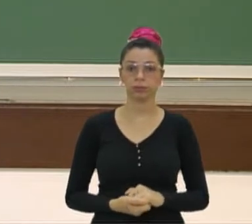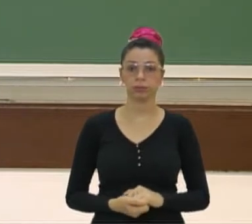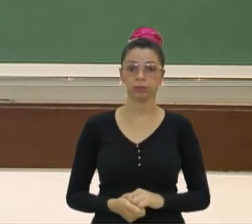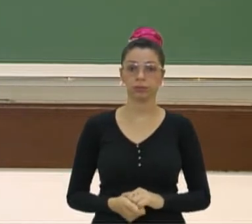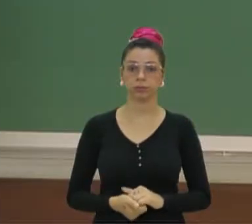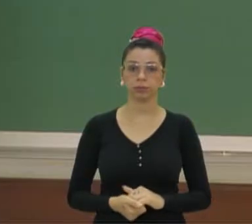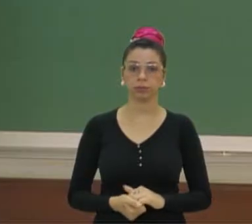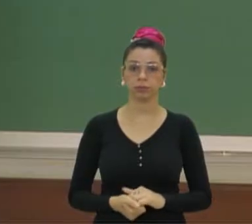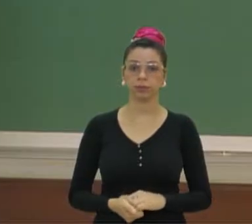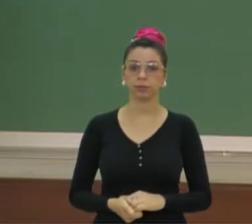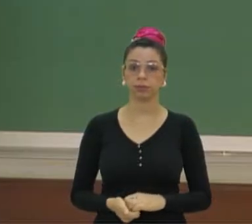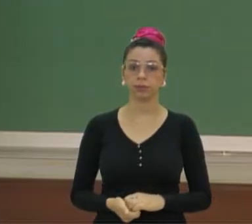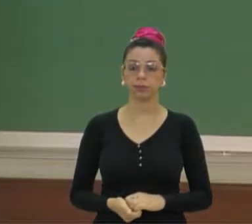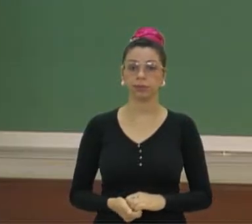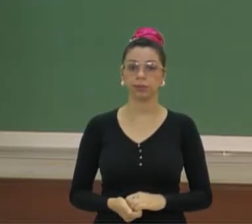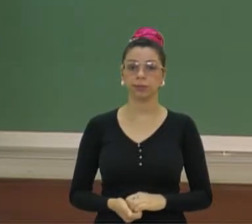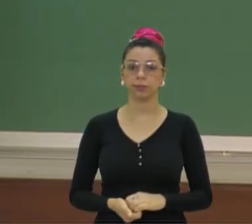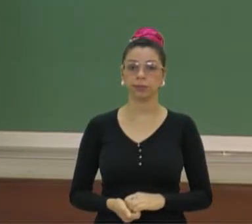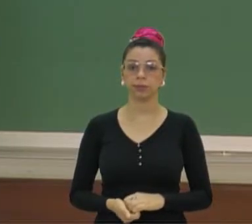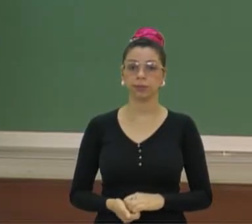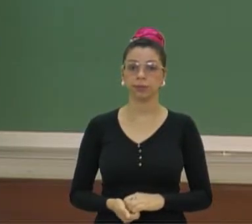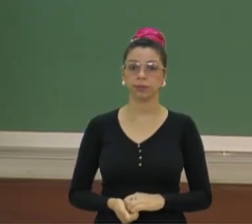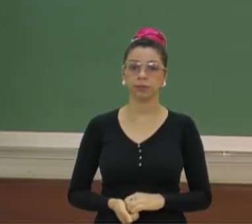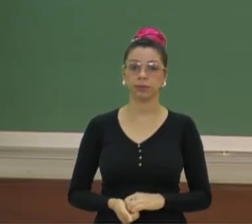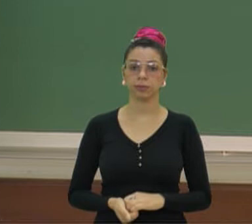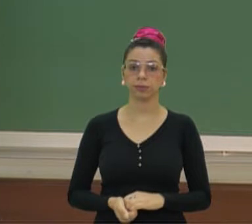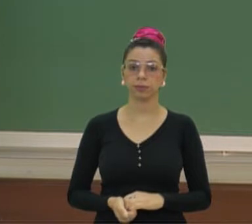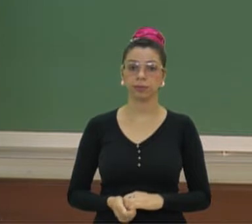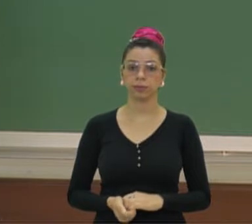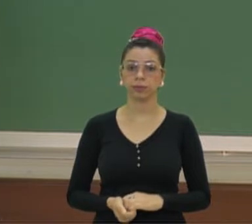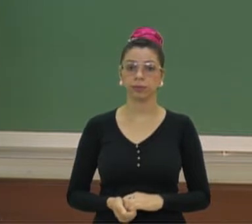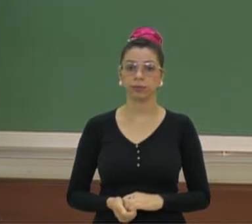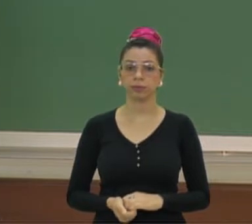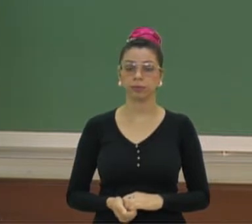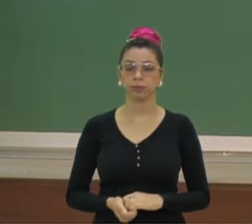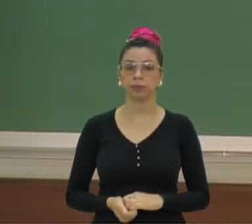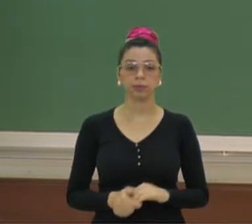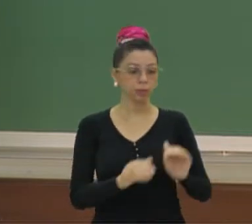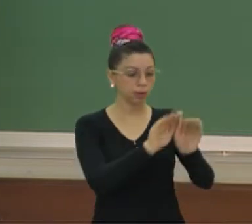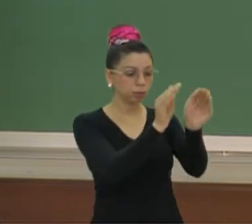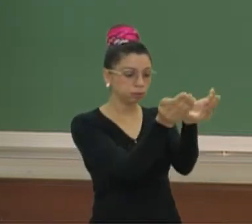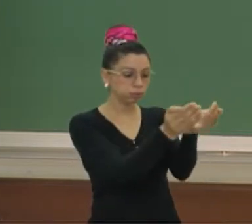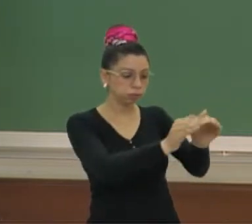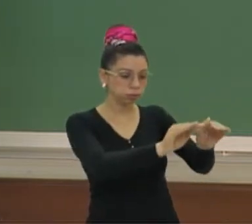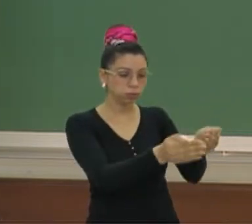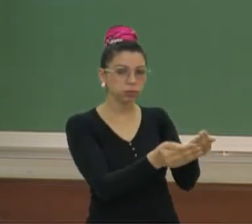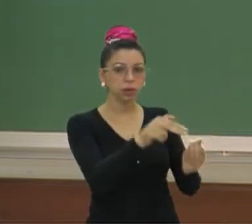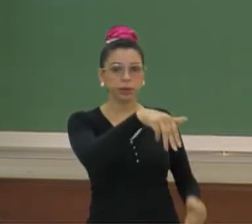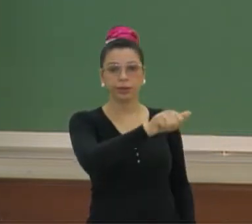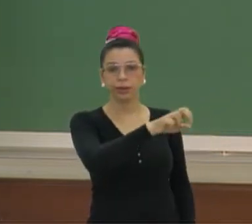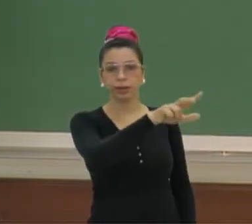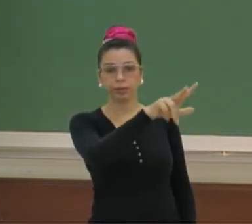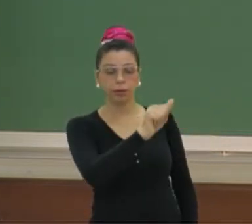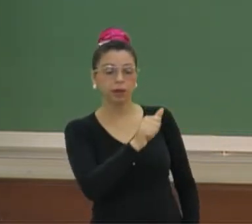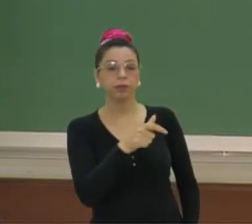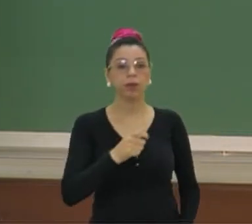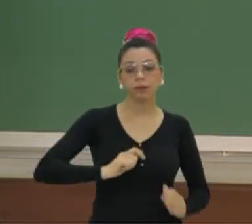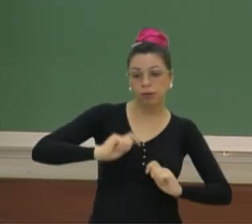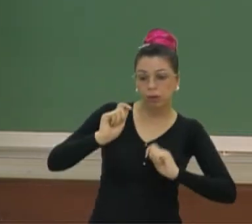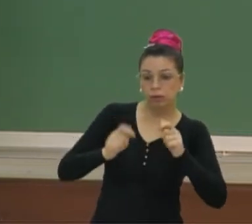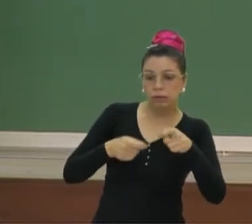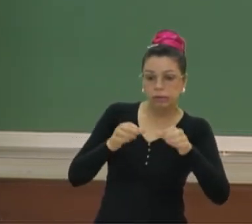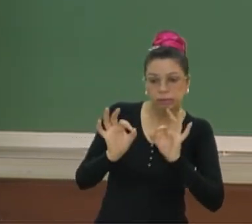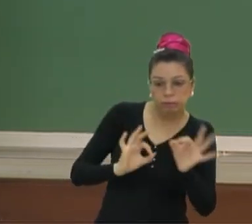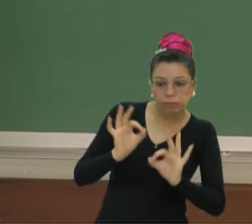attack when Calvin arrived. Então, os bonecos de neve estavam se preparando para o ataque